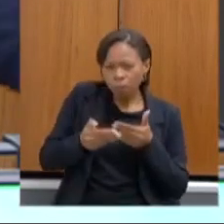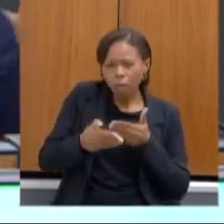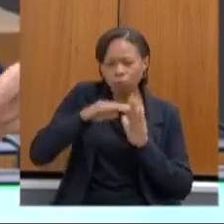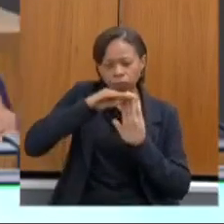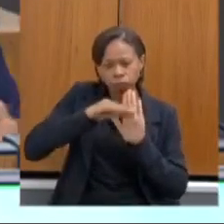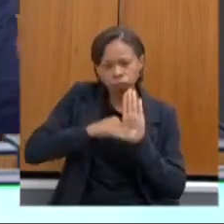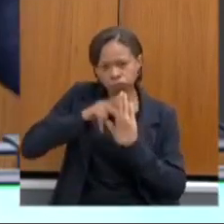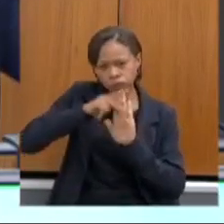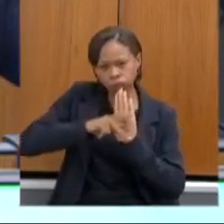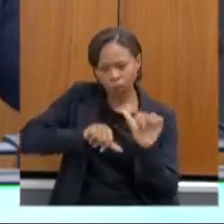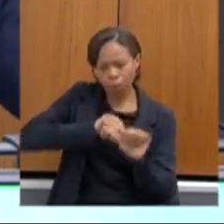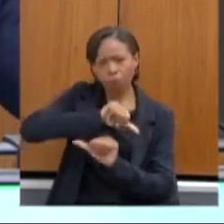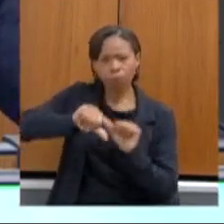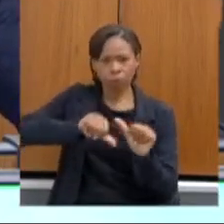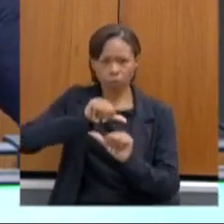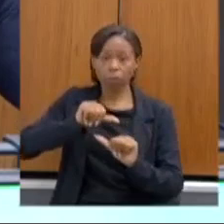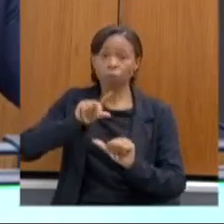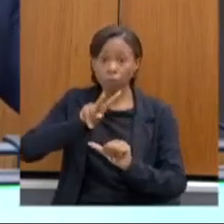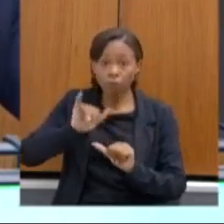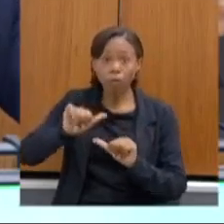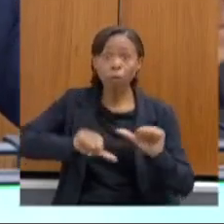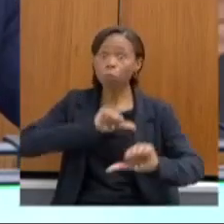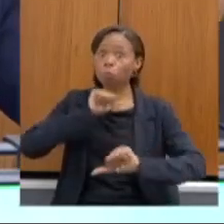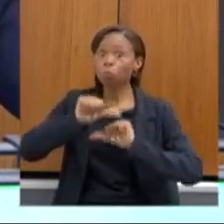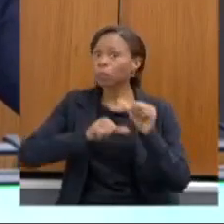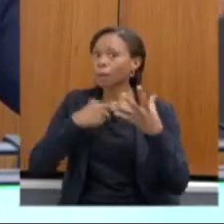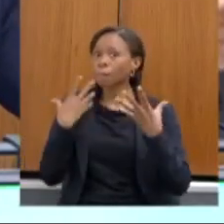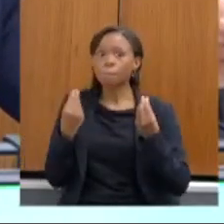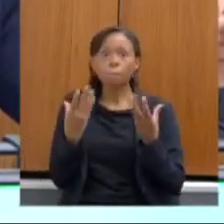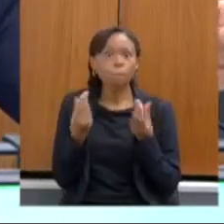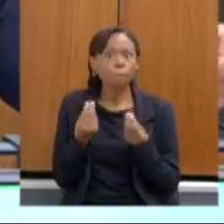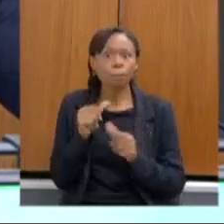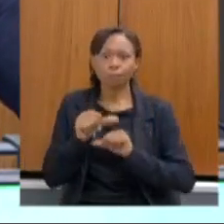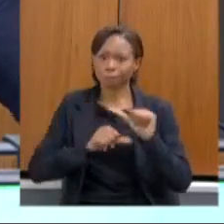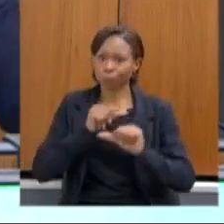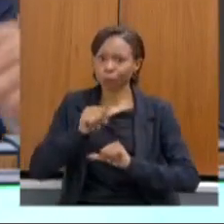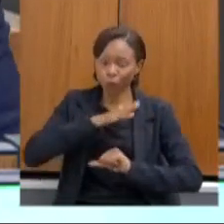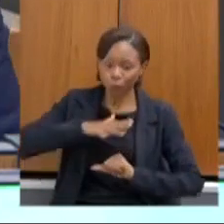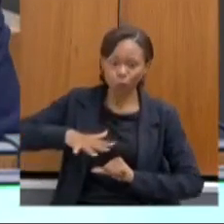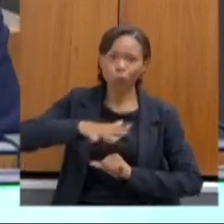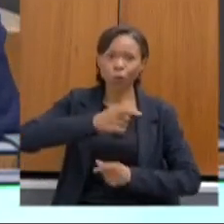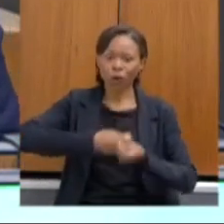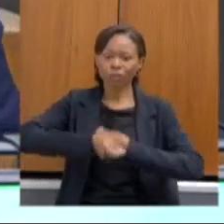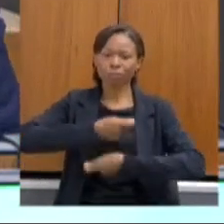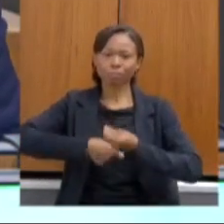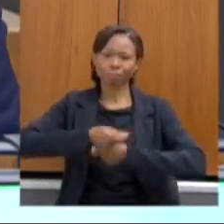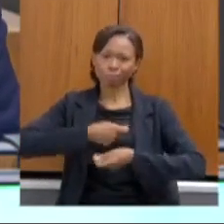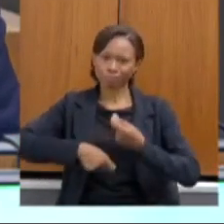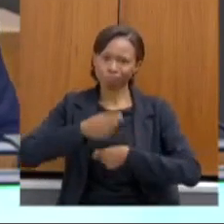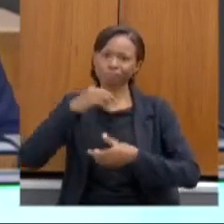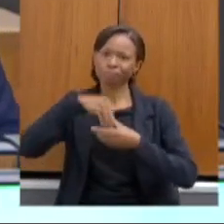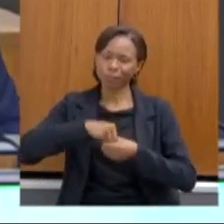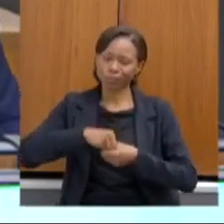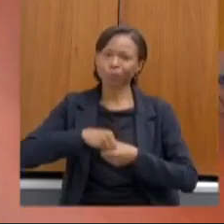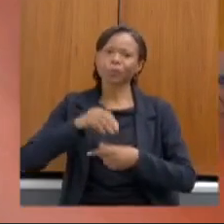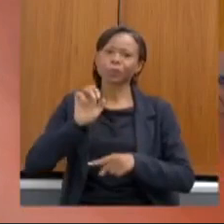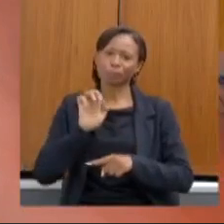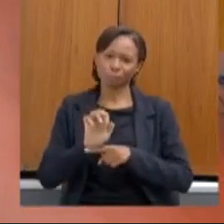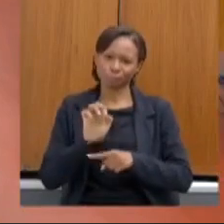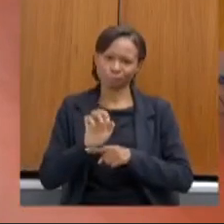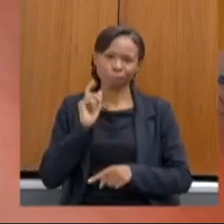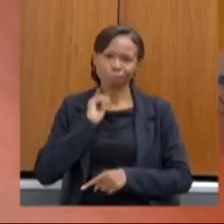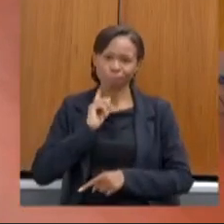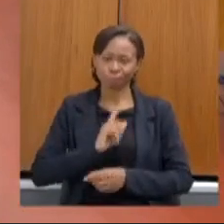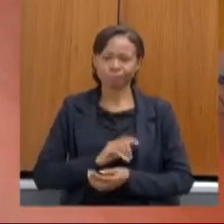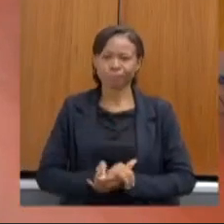de alteração isso vai mudar e muito e muito o ambiente de negócio no estado